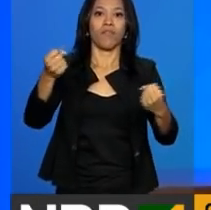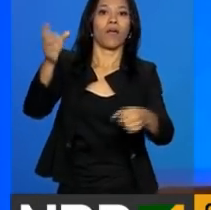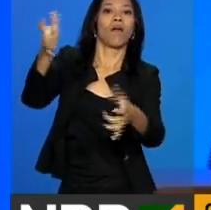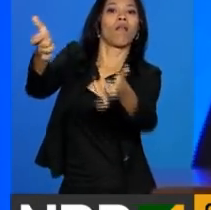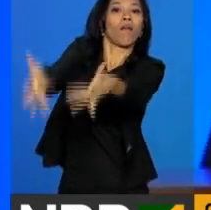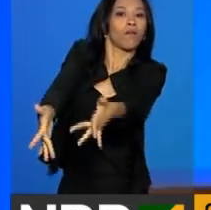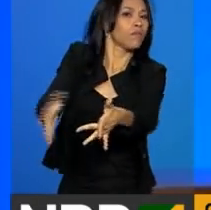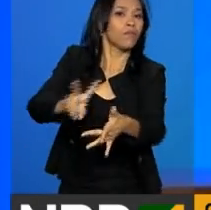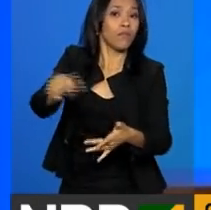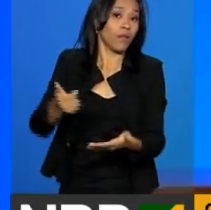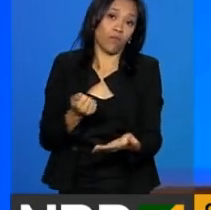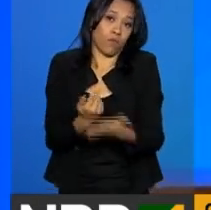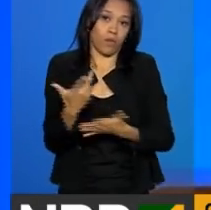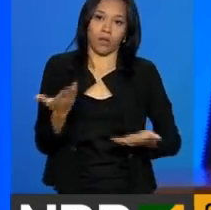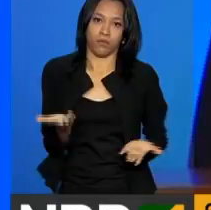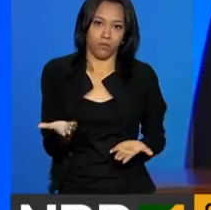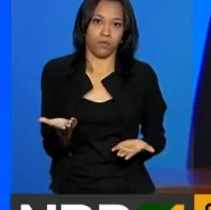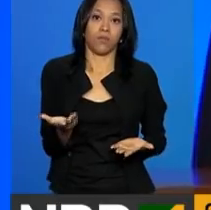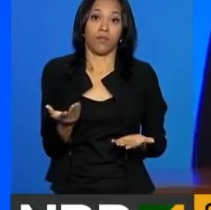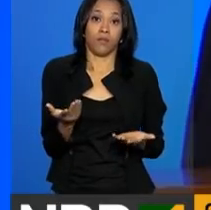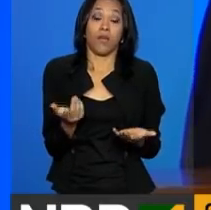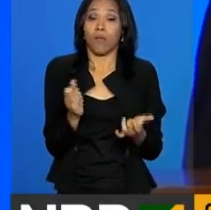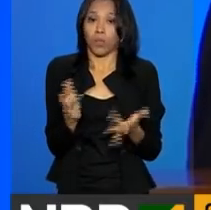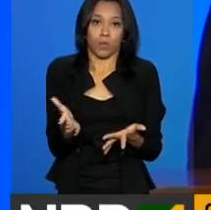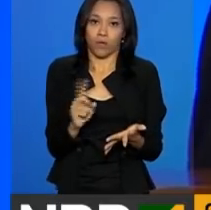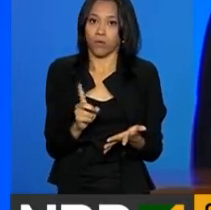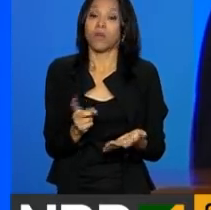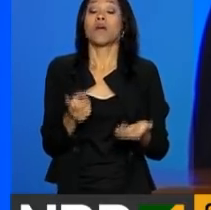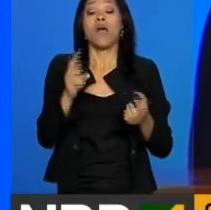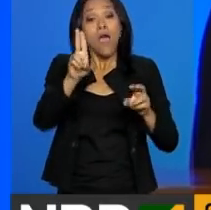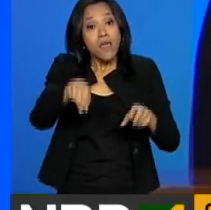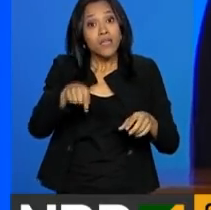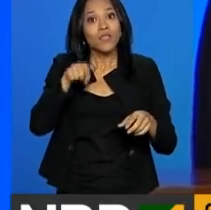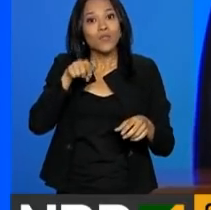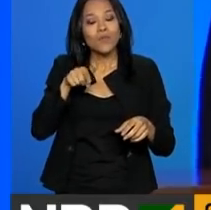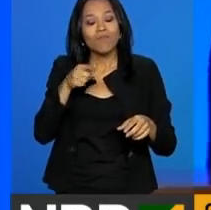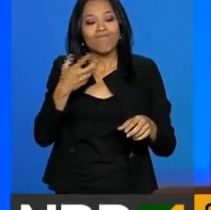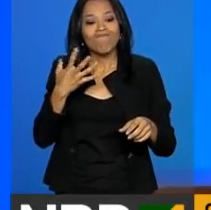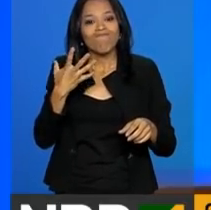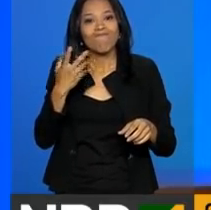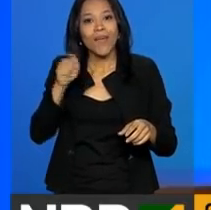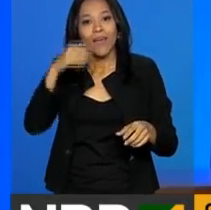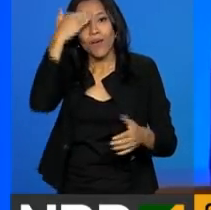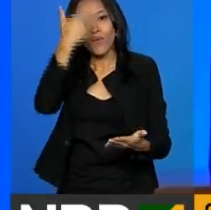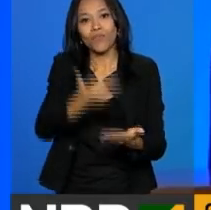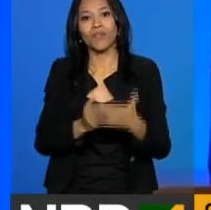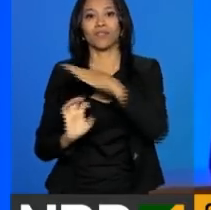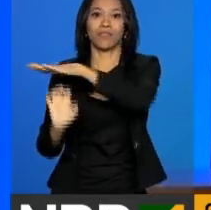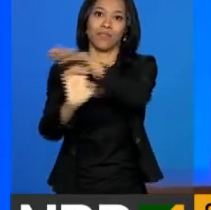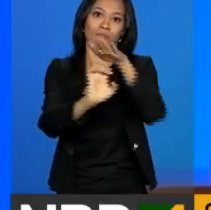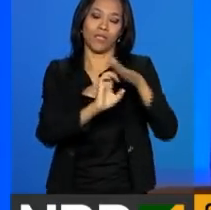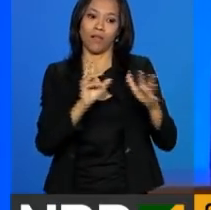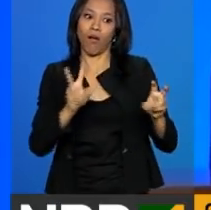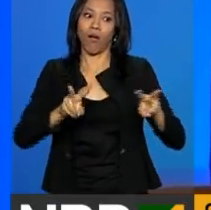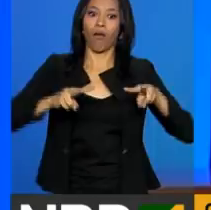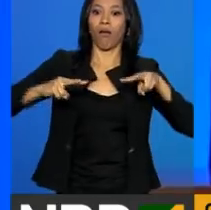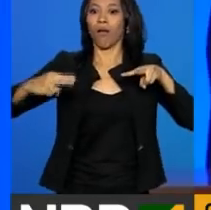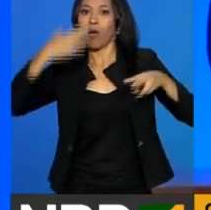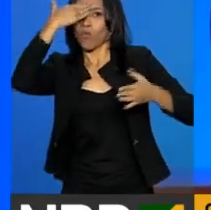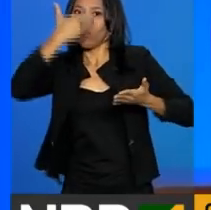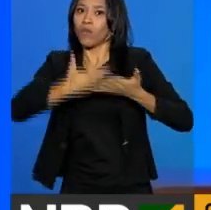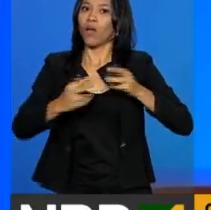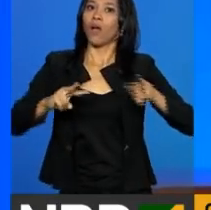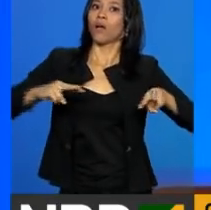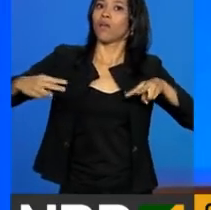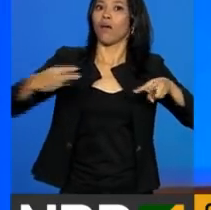isso tudo vai dando é confiança aos investidores e evidentemente a escola superior de propaganda e marketing ao